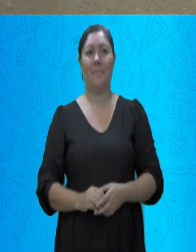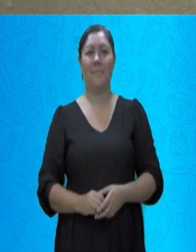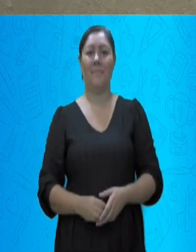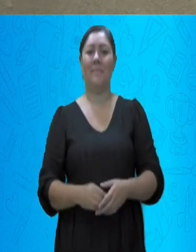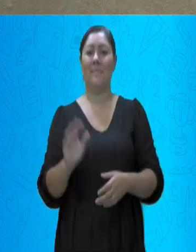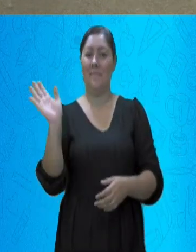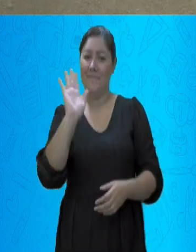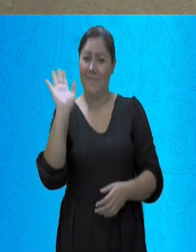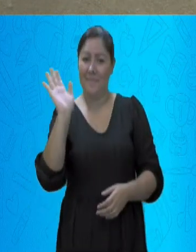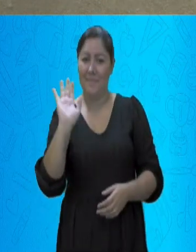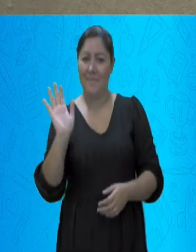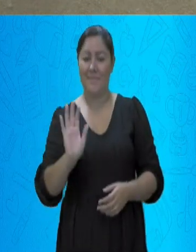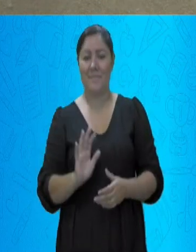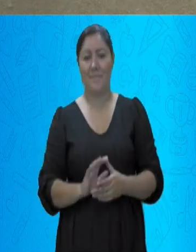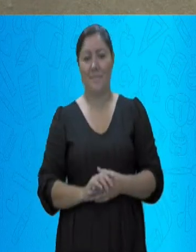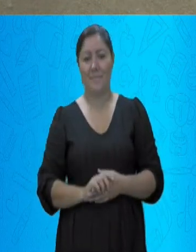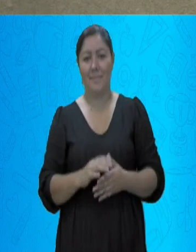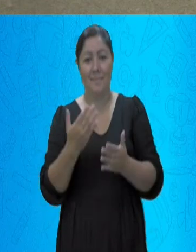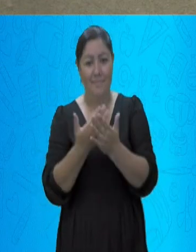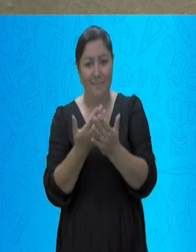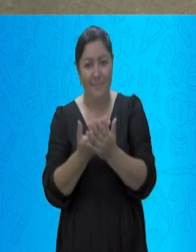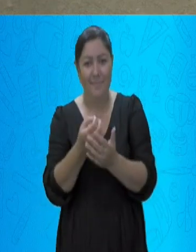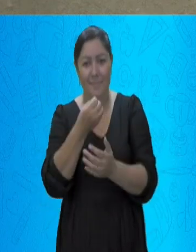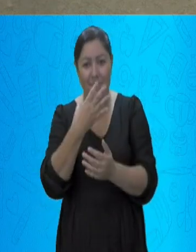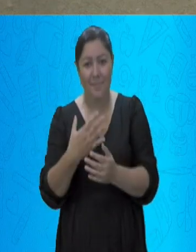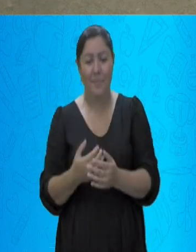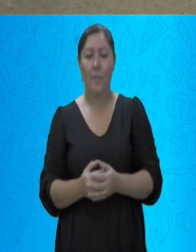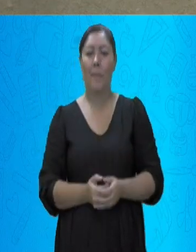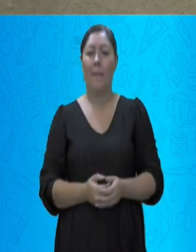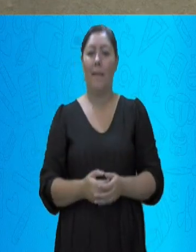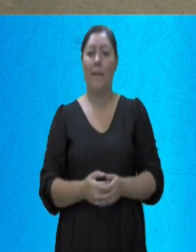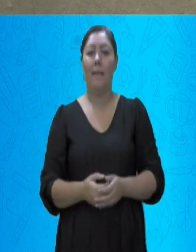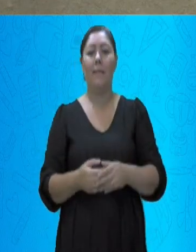trabalho a todos! E para acessar a nossa plataforma